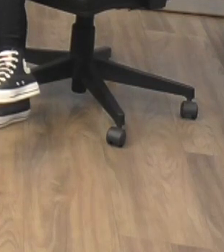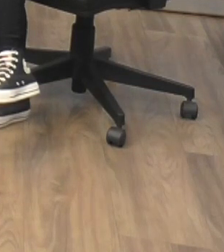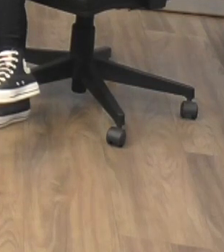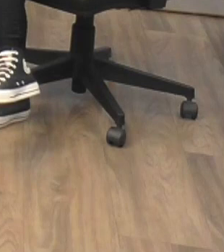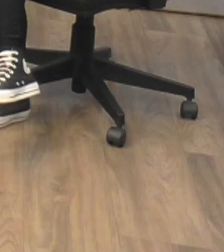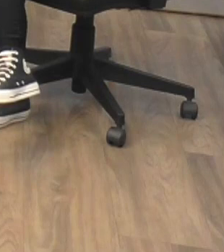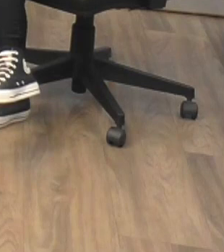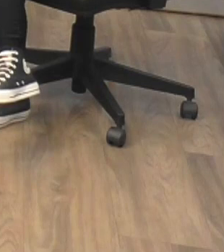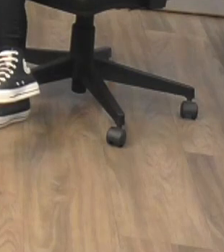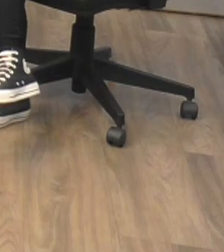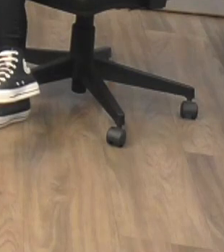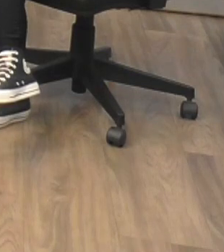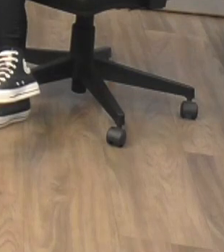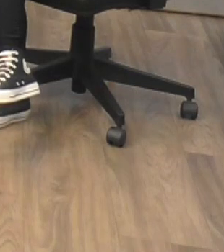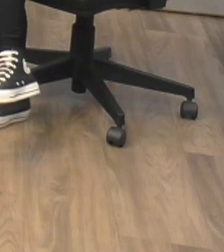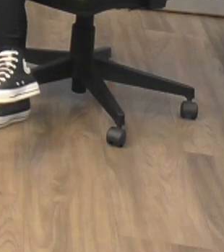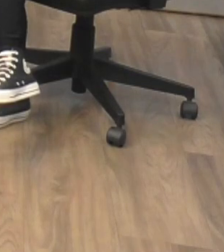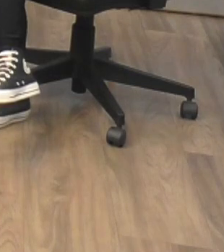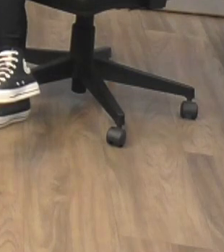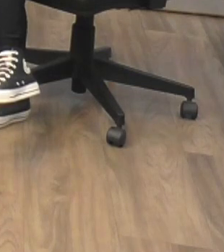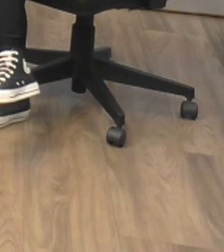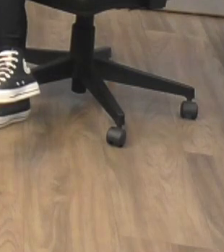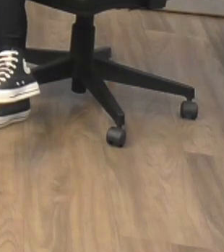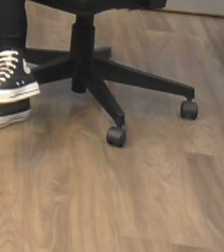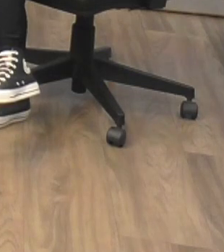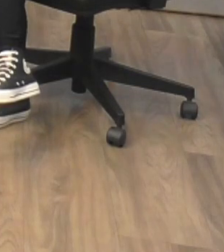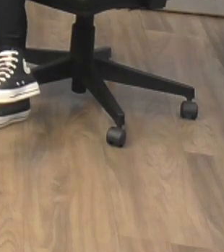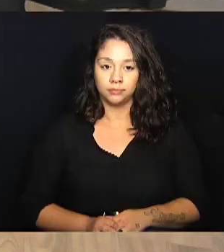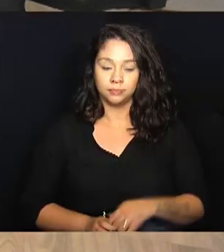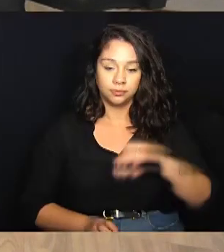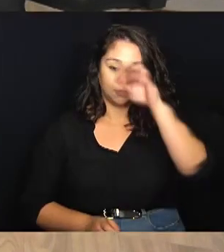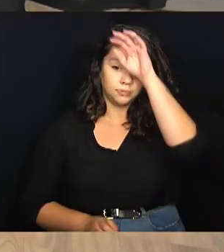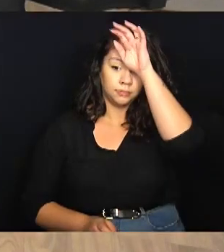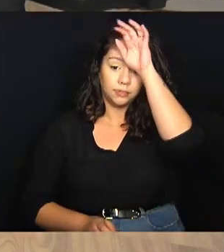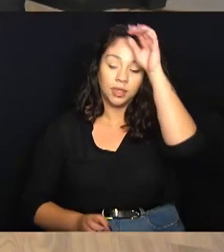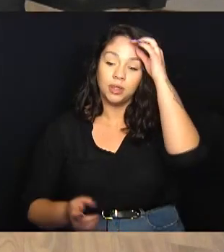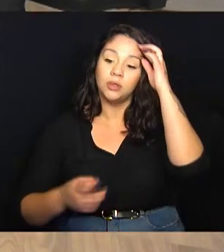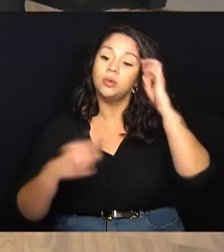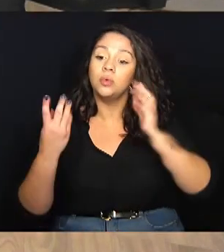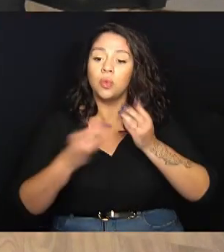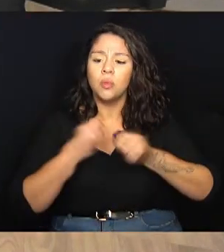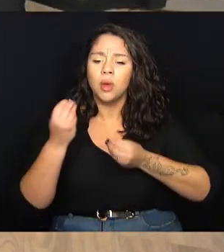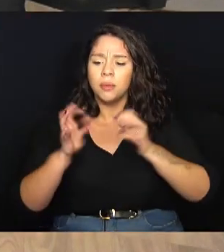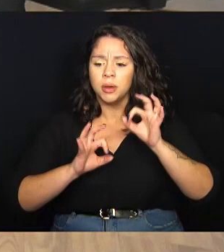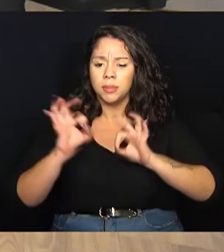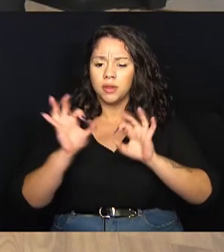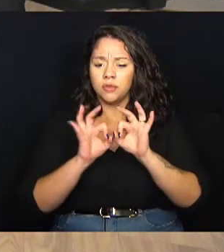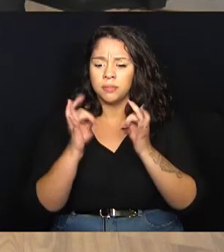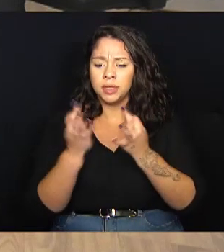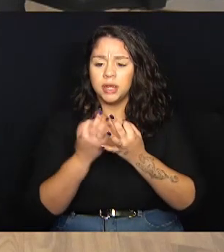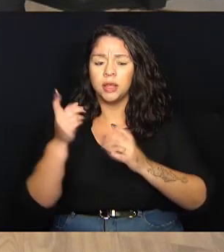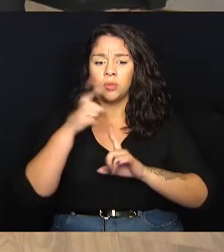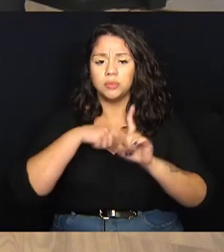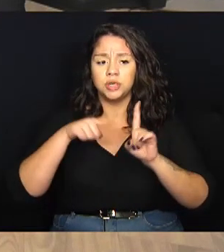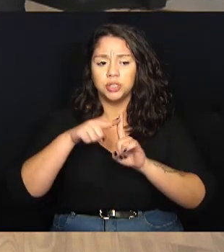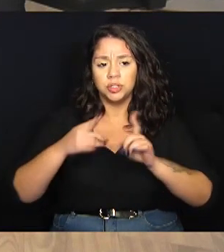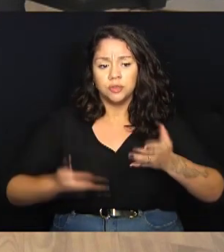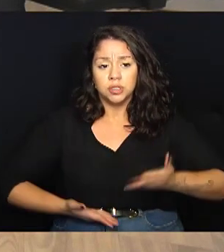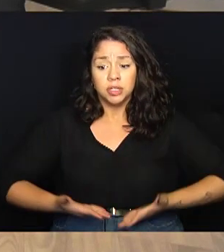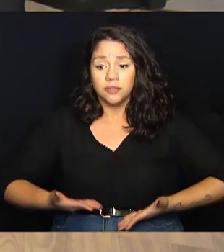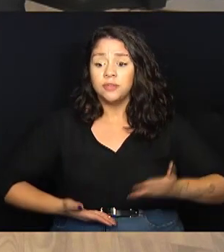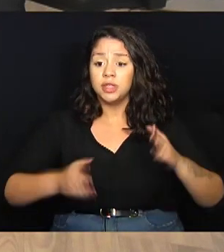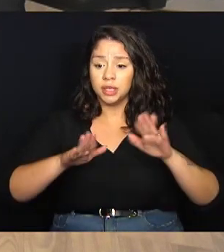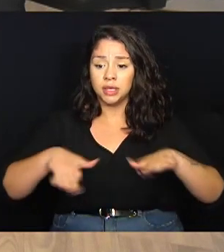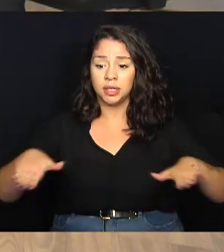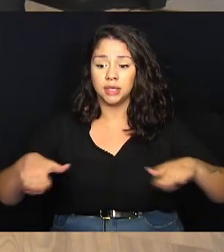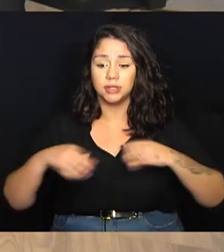vocês preparar essa família que chega com essa expectativa de servir, né, a essa criança?